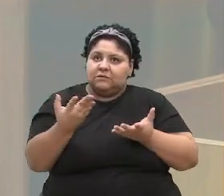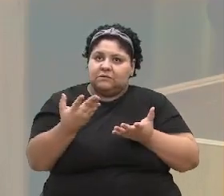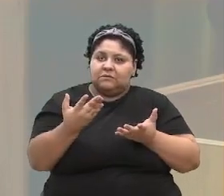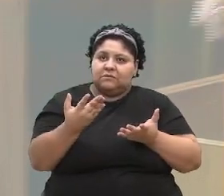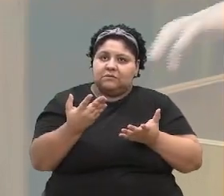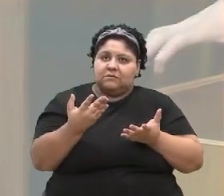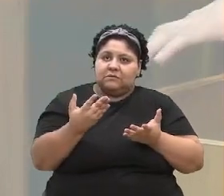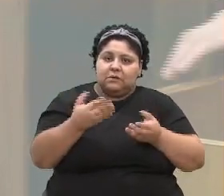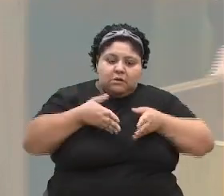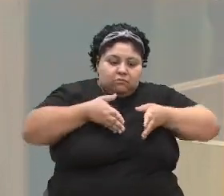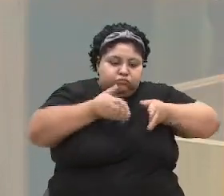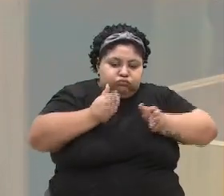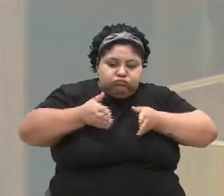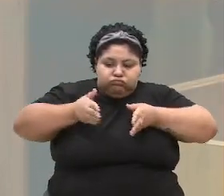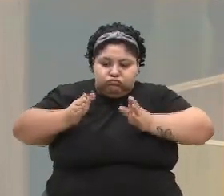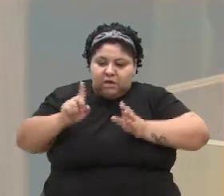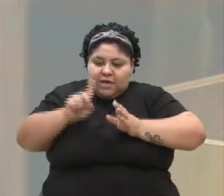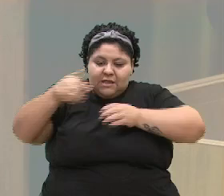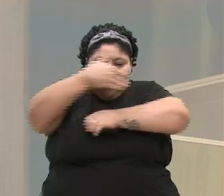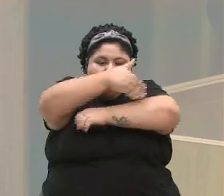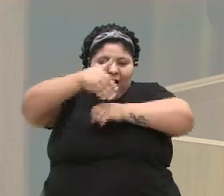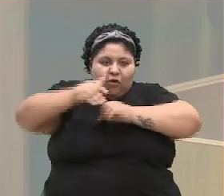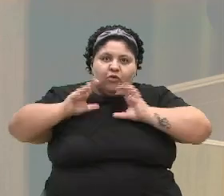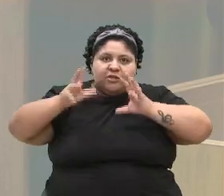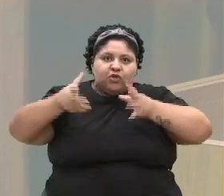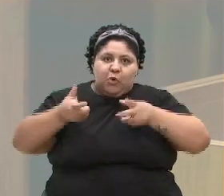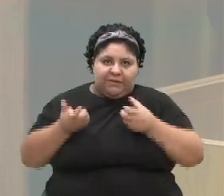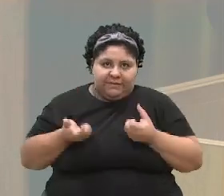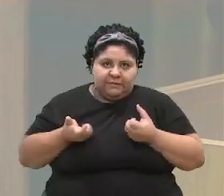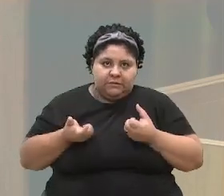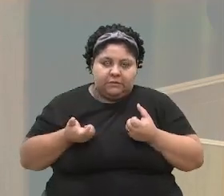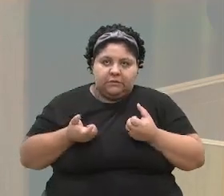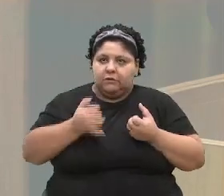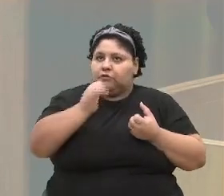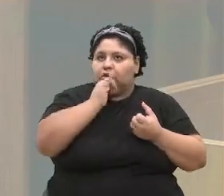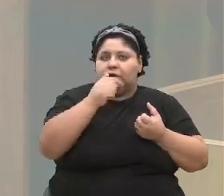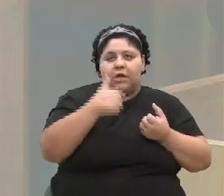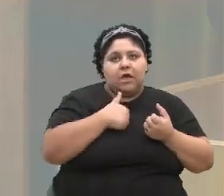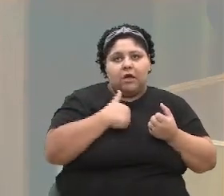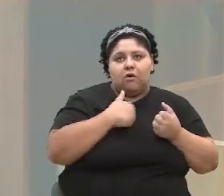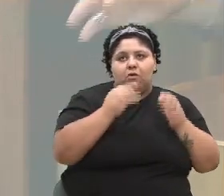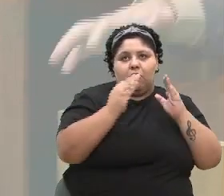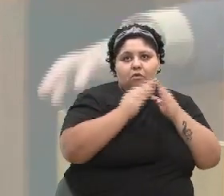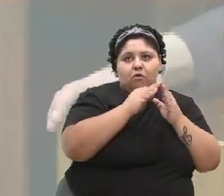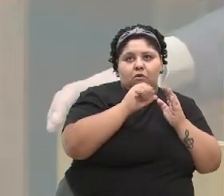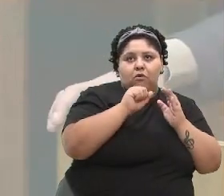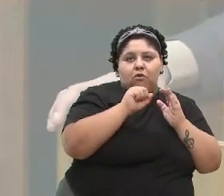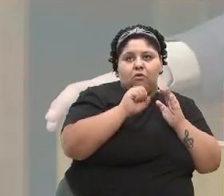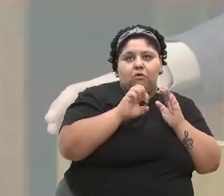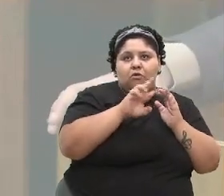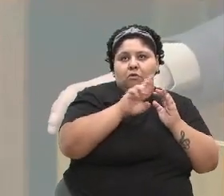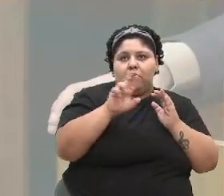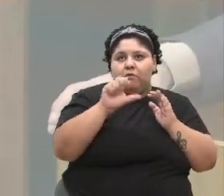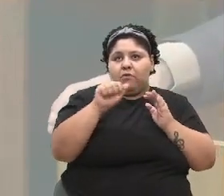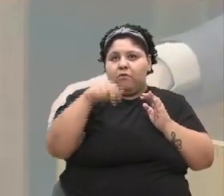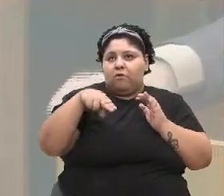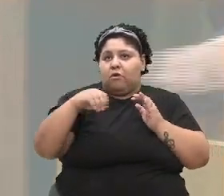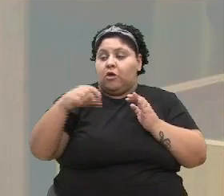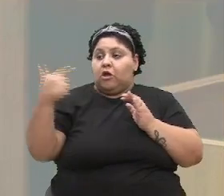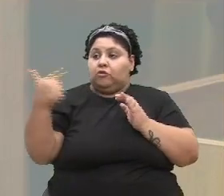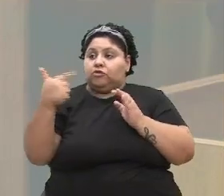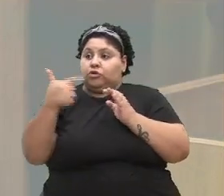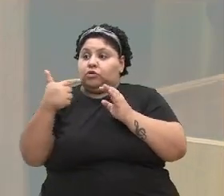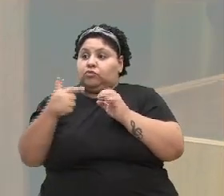São trechos, não é a via toda. É que nem, por exemplo, eu moro no Serrano, que é o segundo maior bairro de Caxias do Sul.